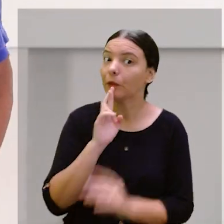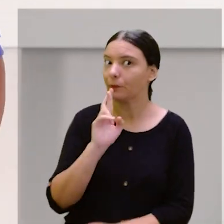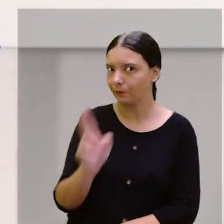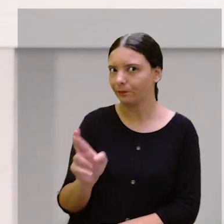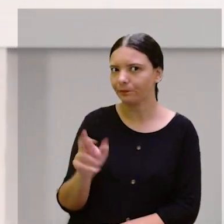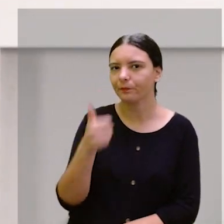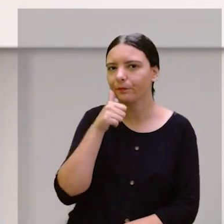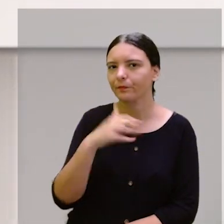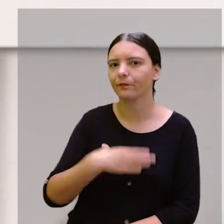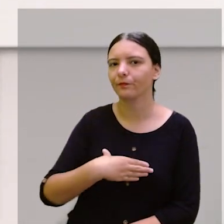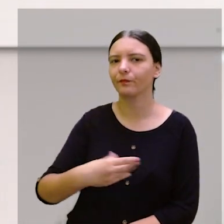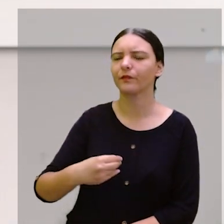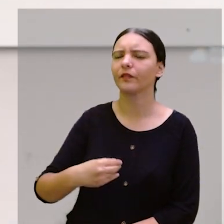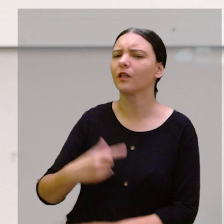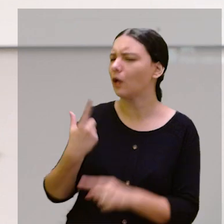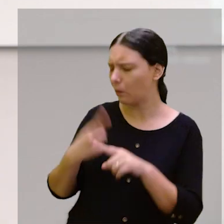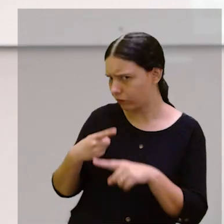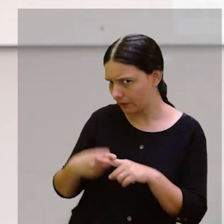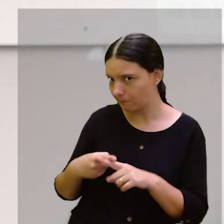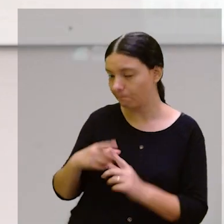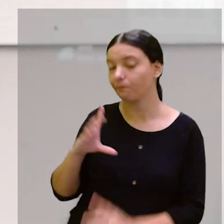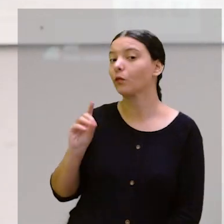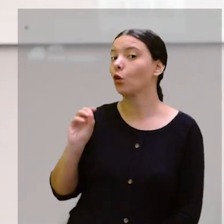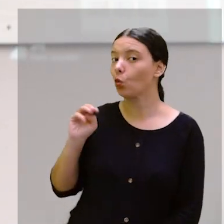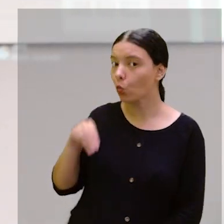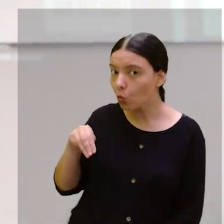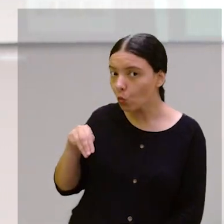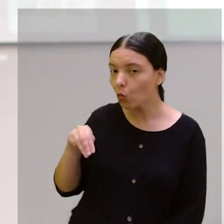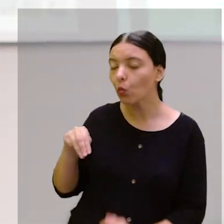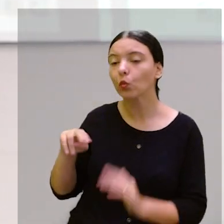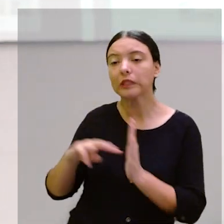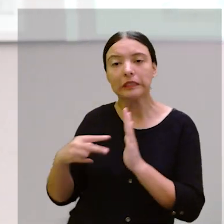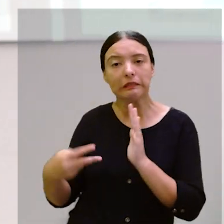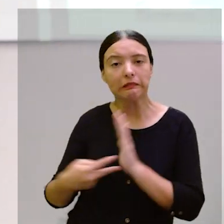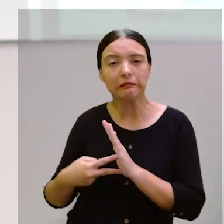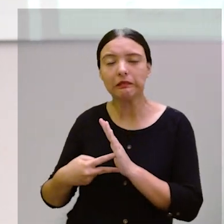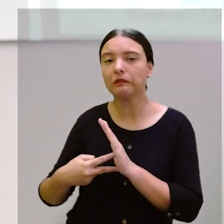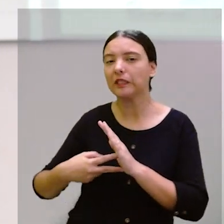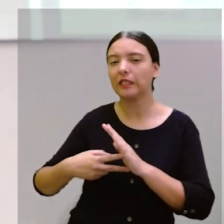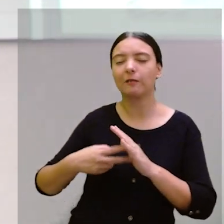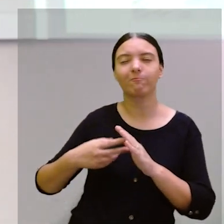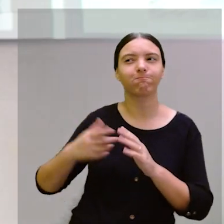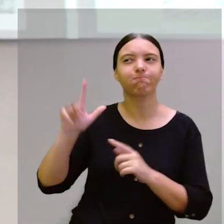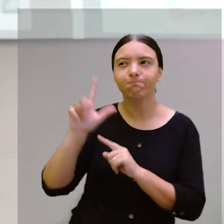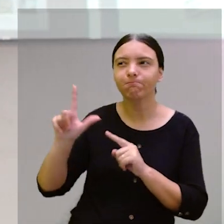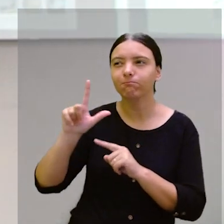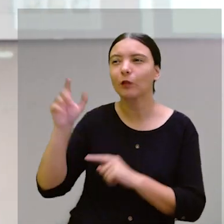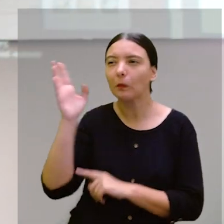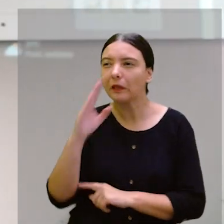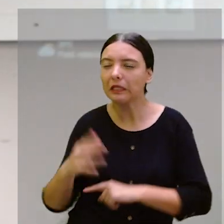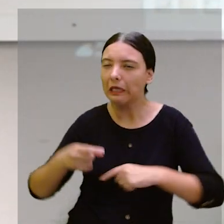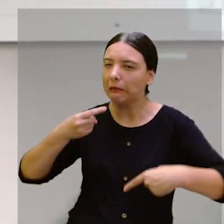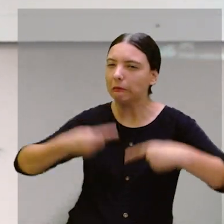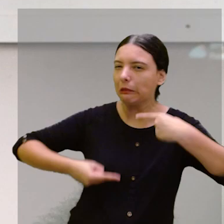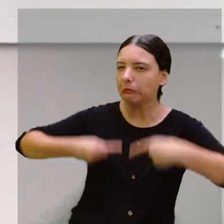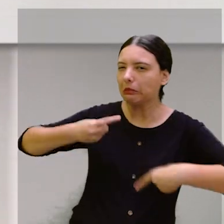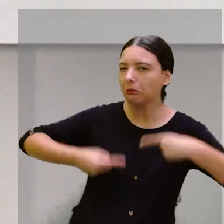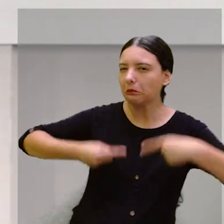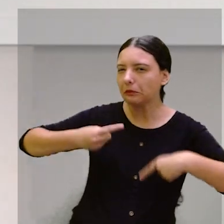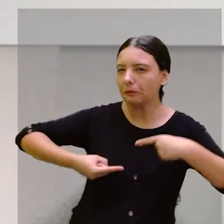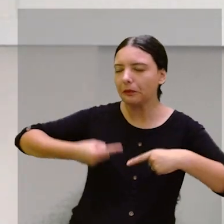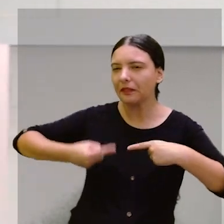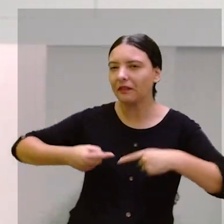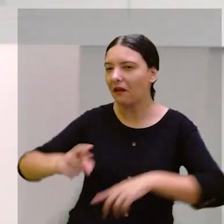assim: porque Dom Casmurro é um dos grandes debates da literatura brasileira que continua